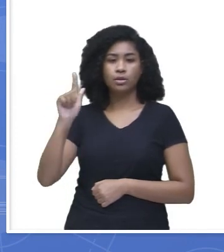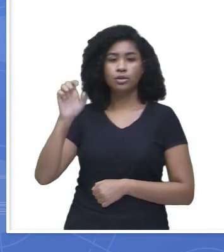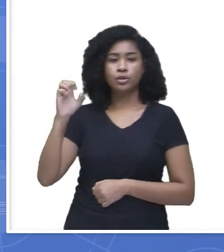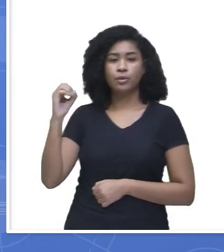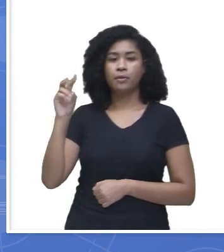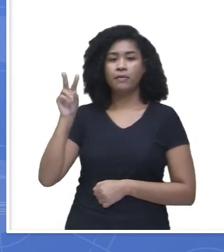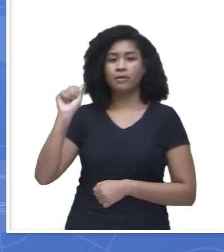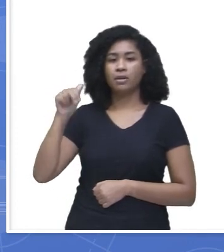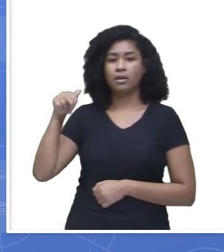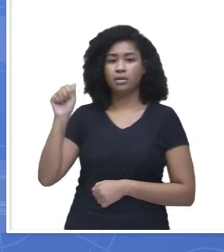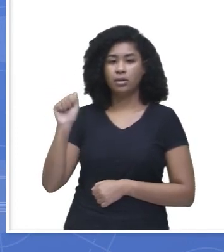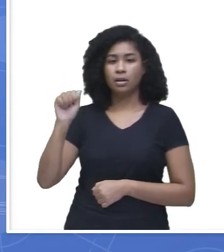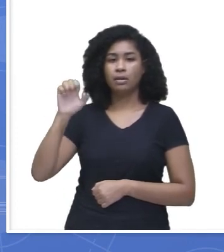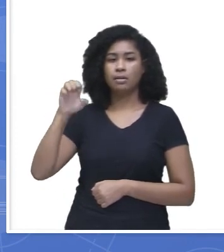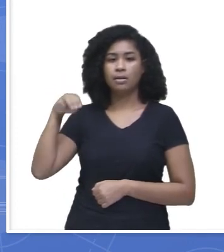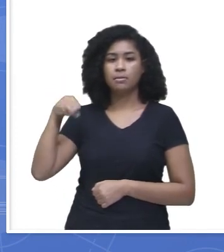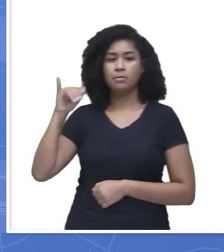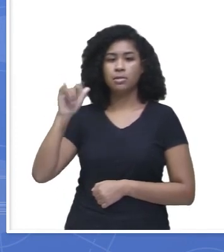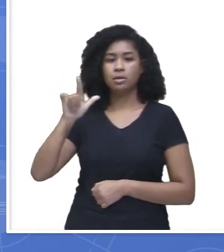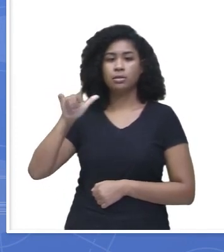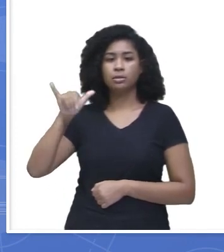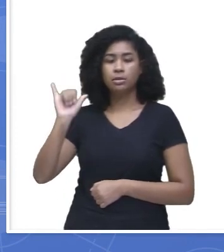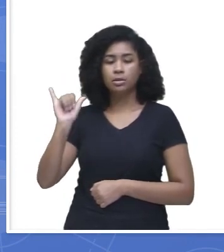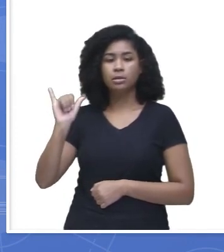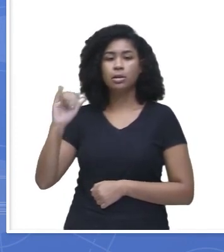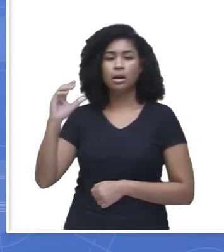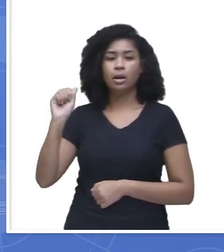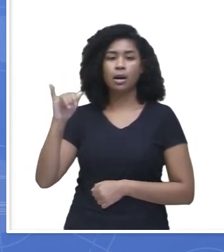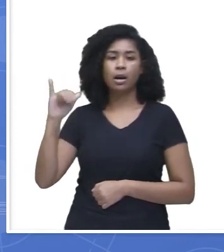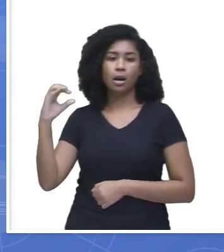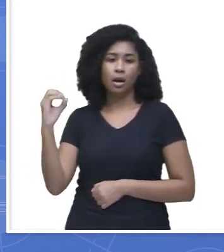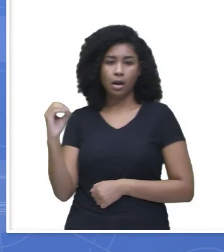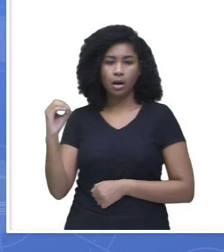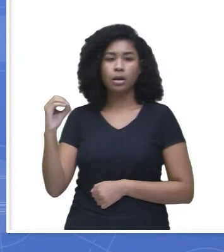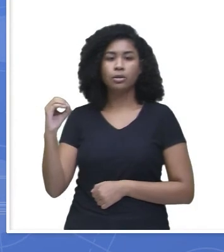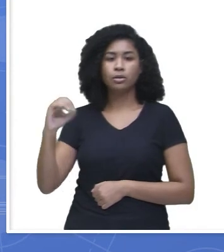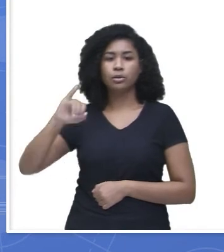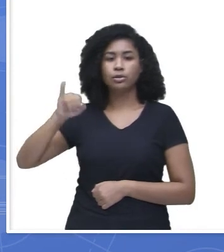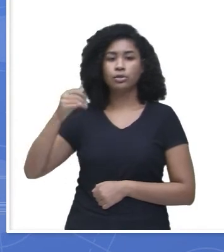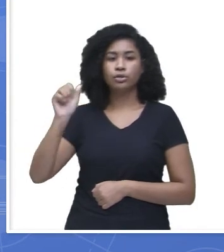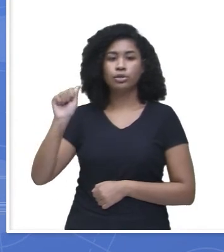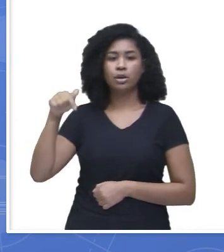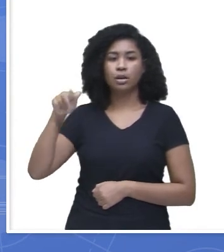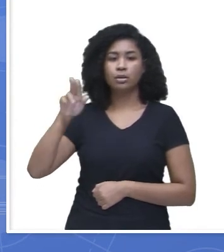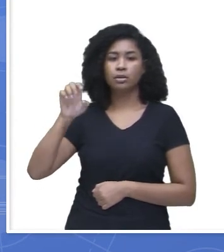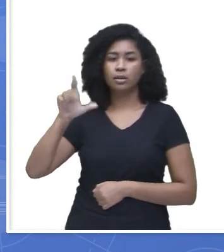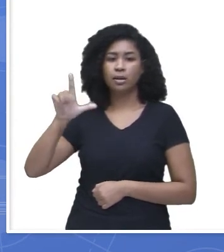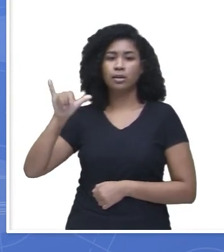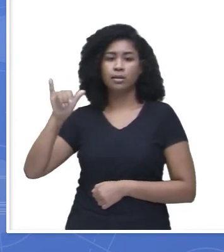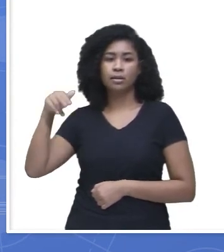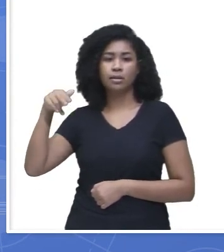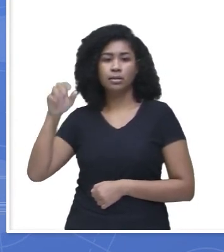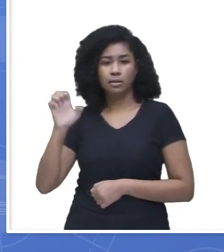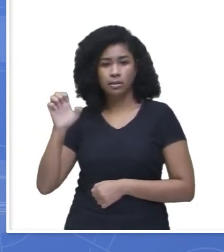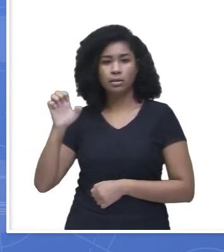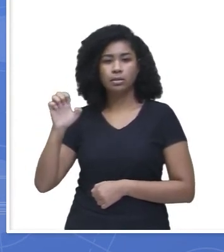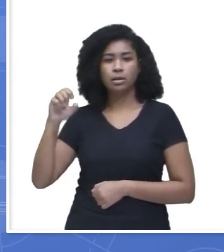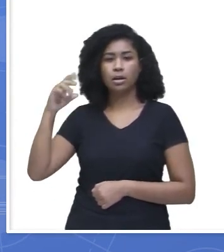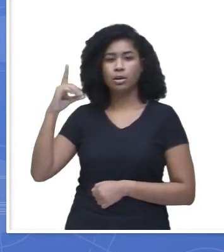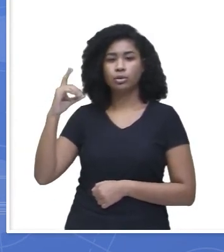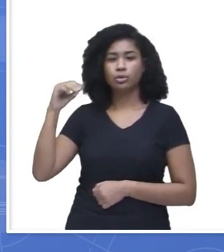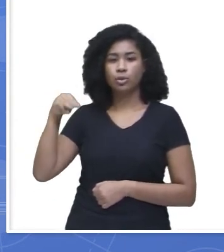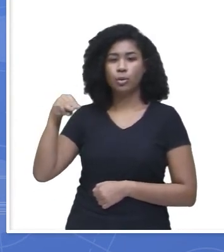Emily, o Caio da Escola Anselmo Jacó, também a Jaqueline da Escola Maria Madalena,